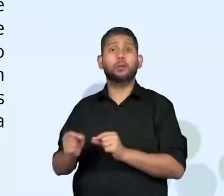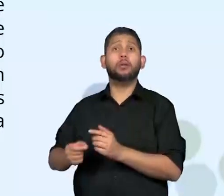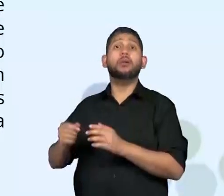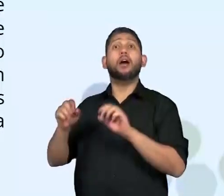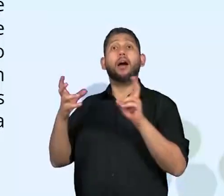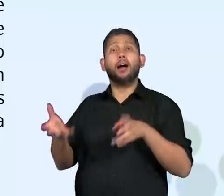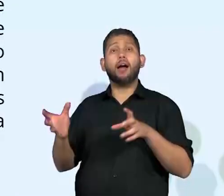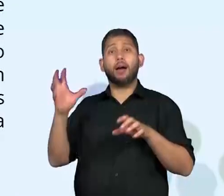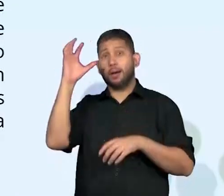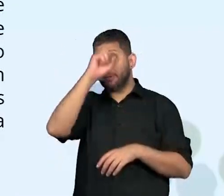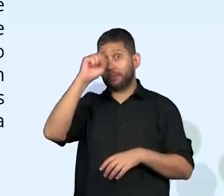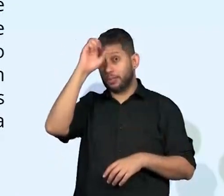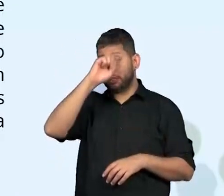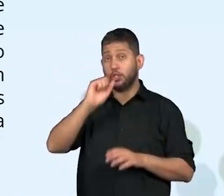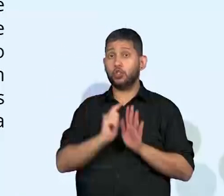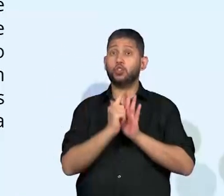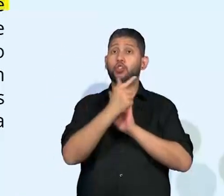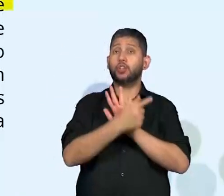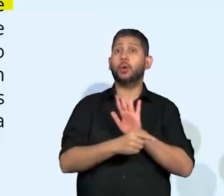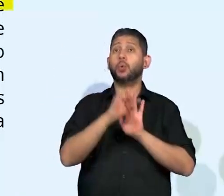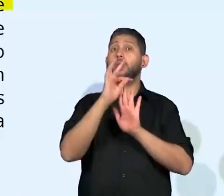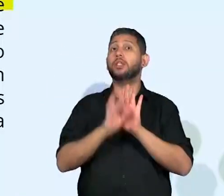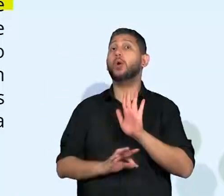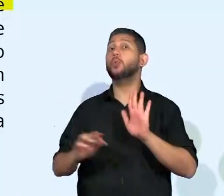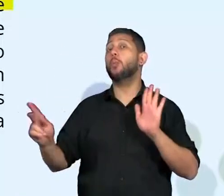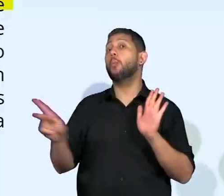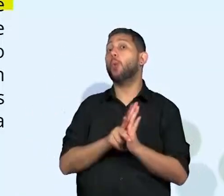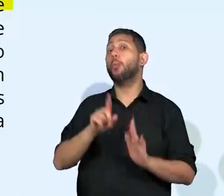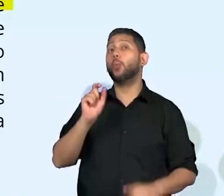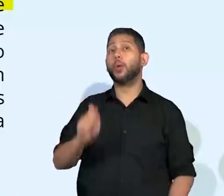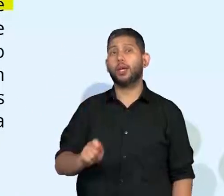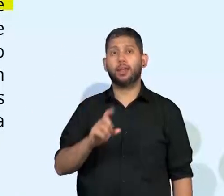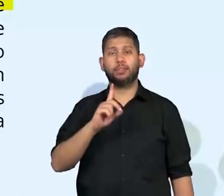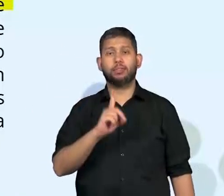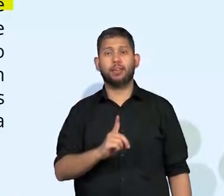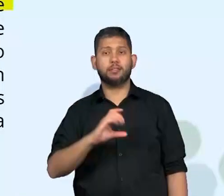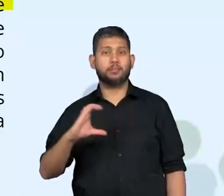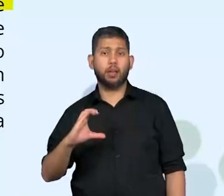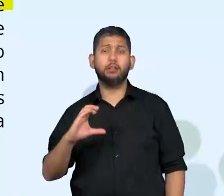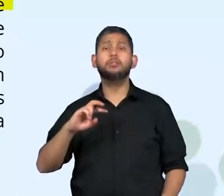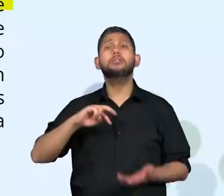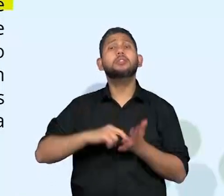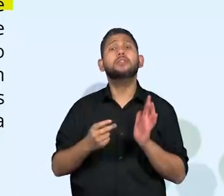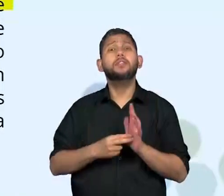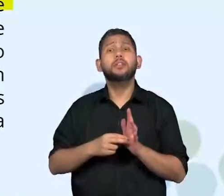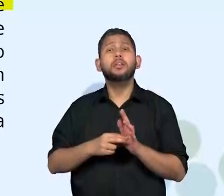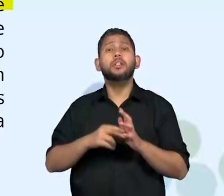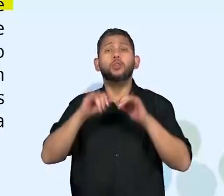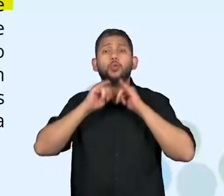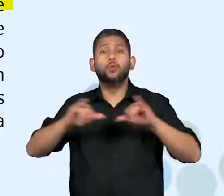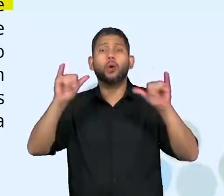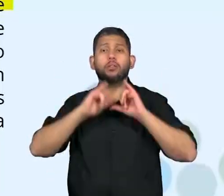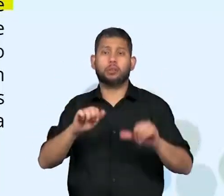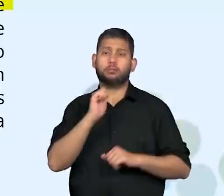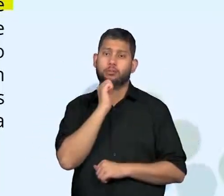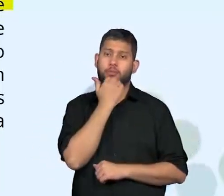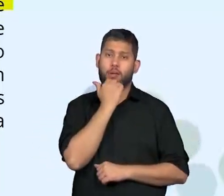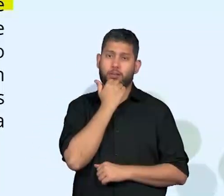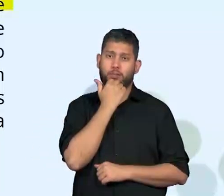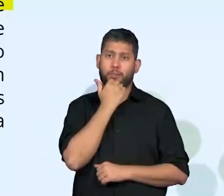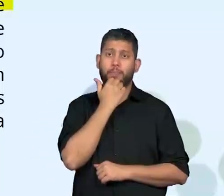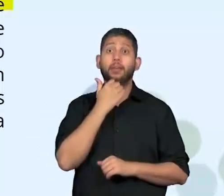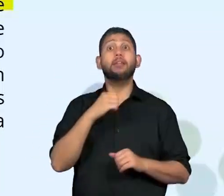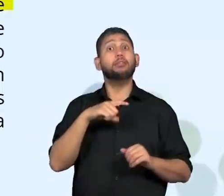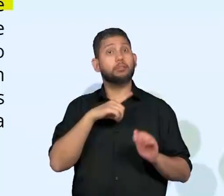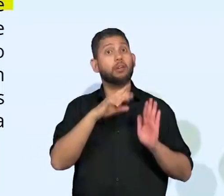continuidade aos nossos estudos sobre o gênero textual, texto de divulgação científica, através da leitura de